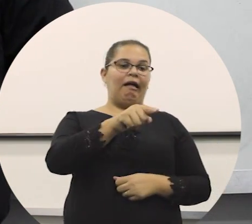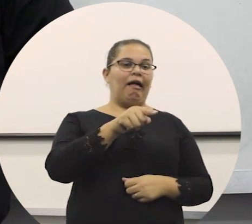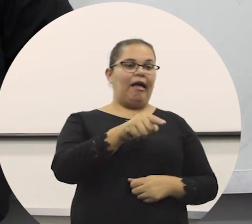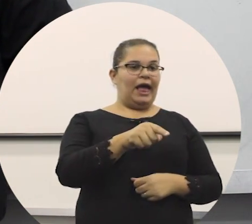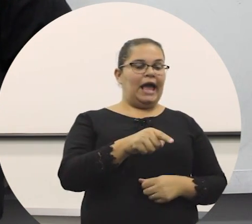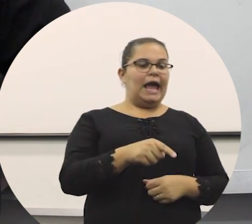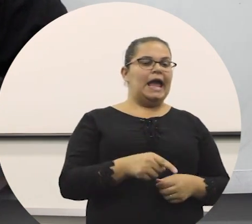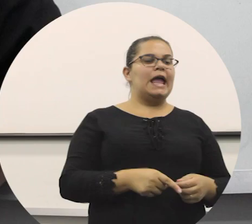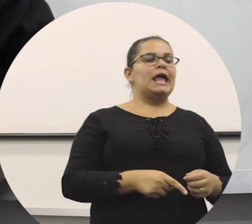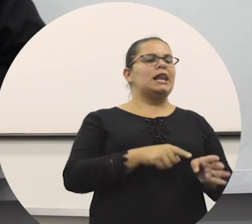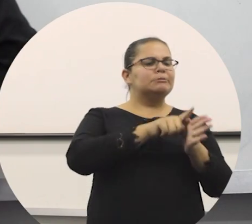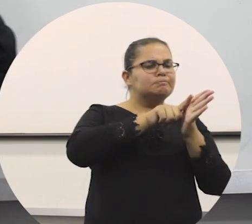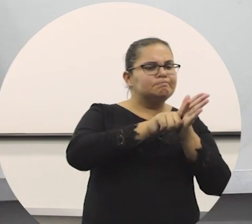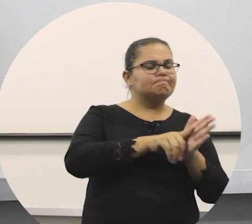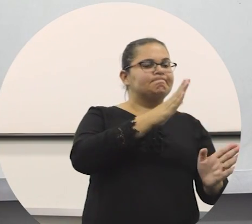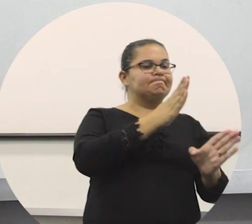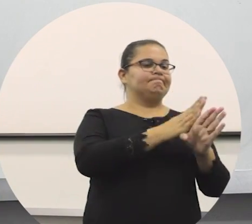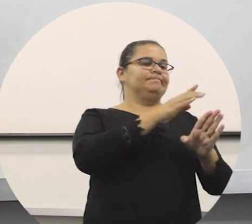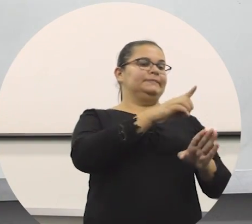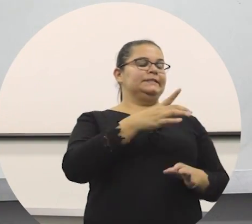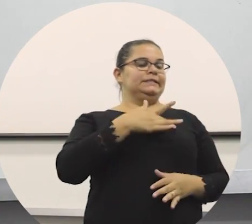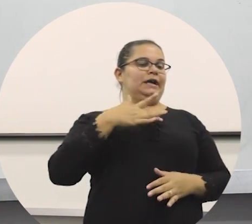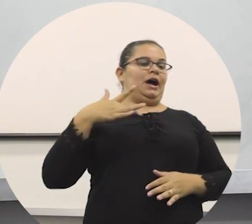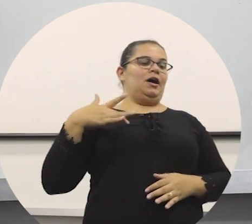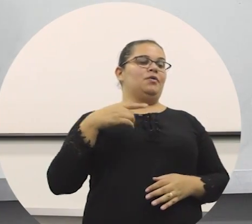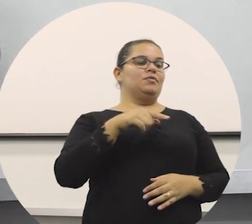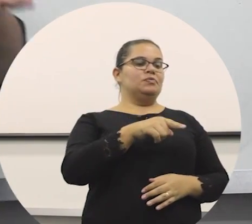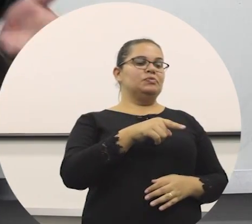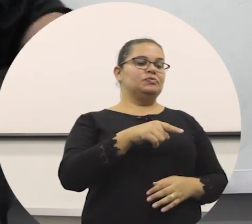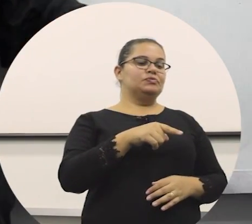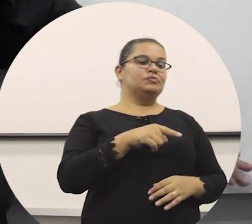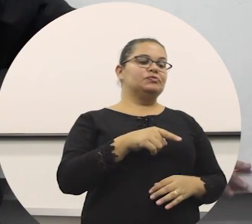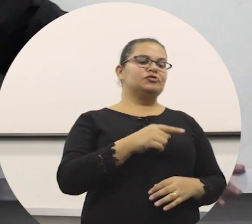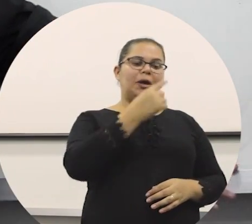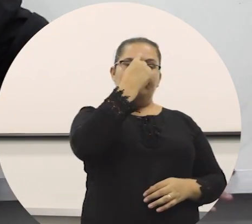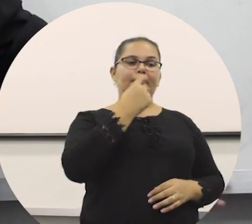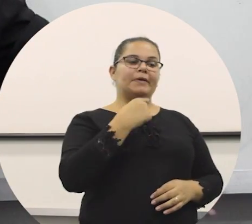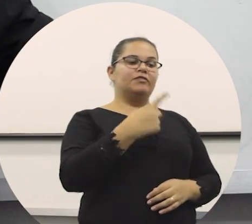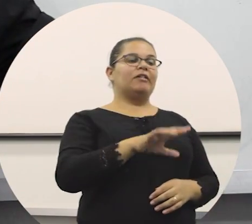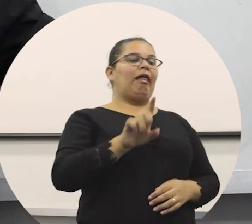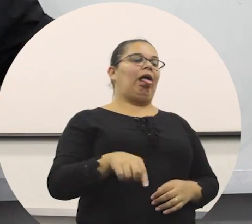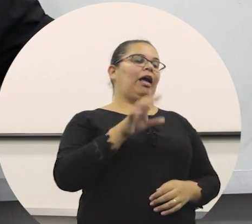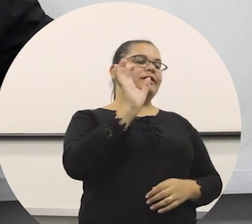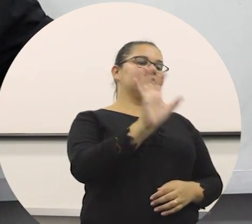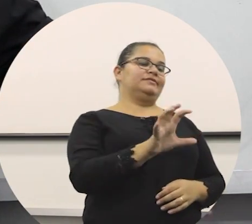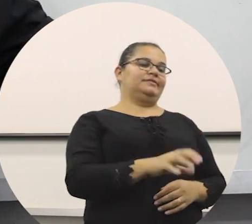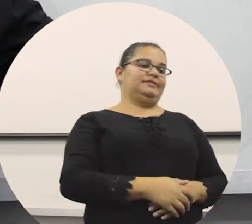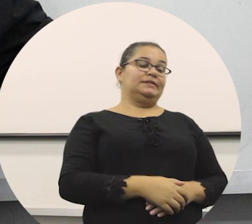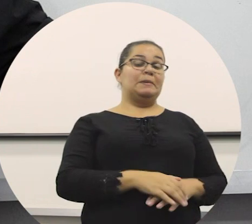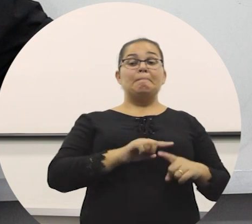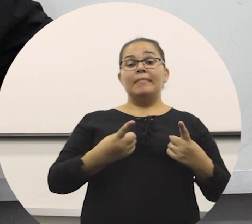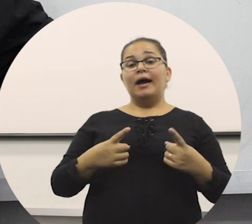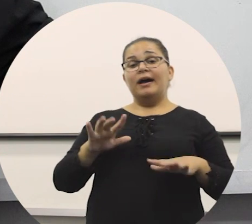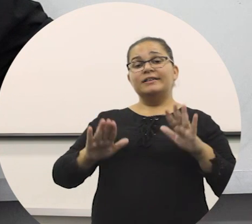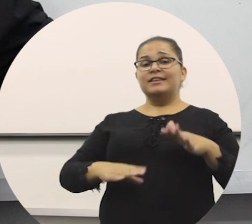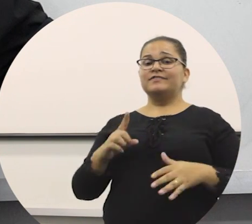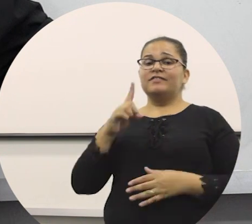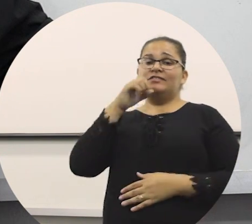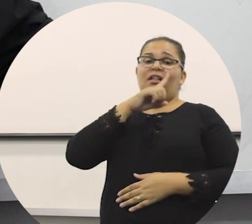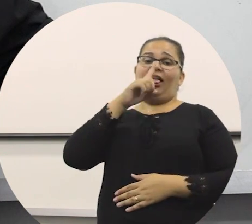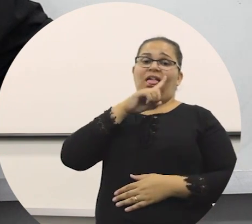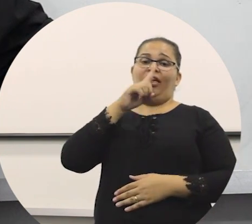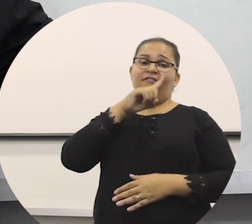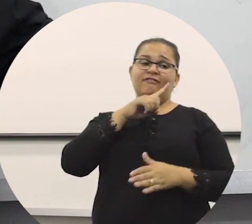diagnósticos, não só falando da saúde, né? Perfis que são falsos para essas crianças em